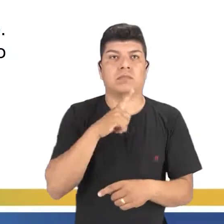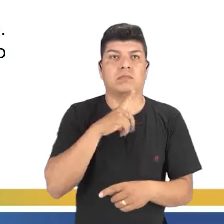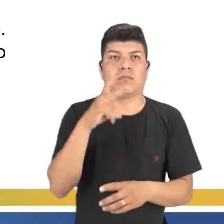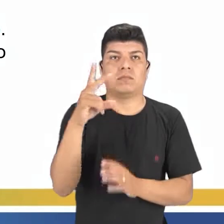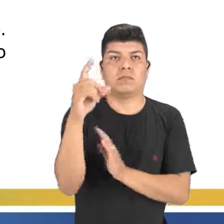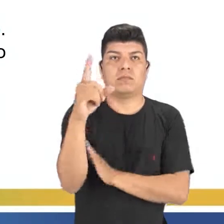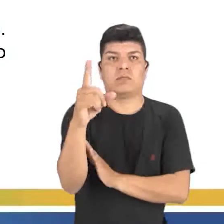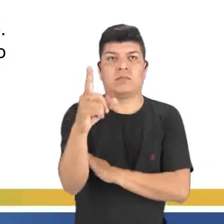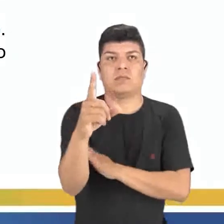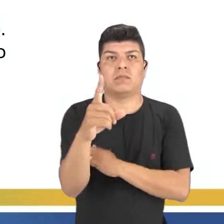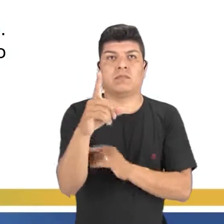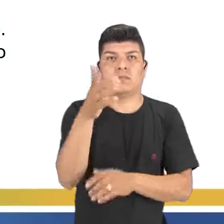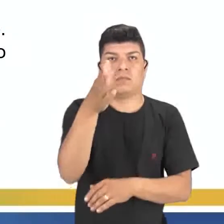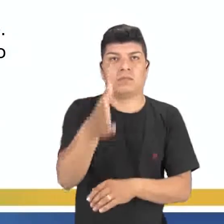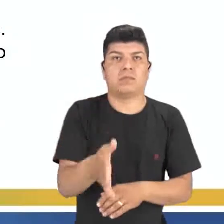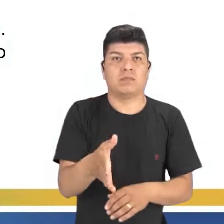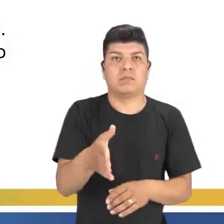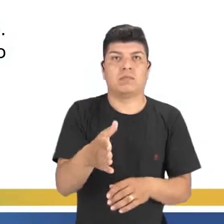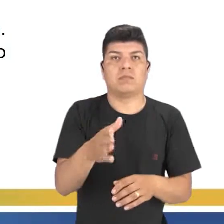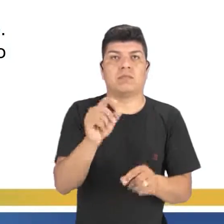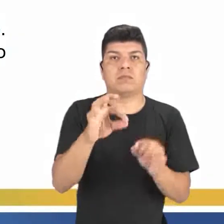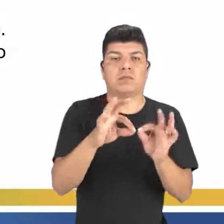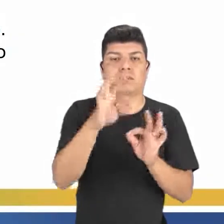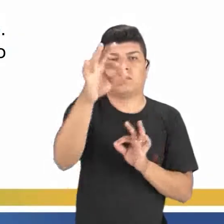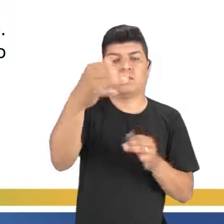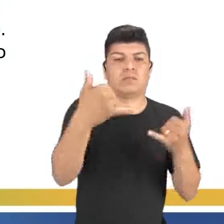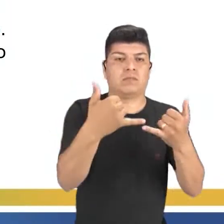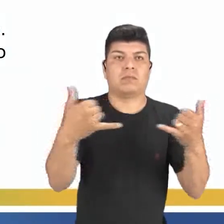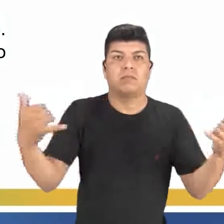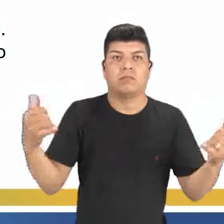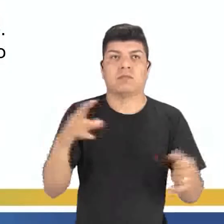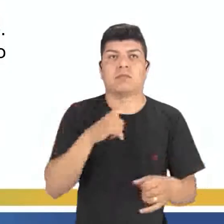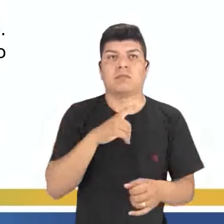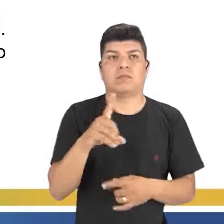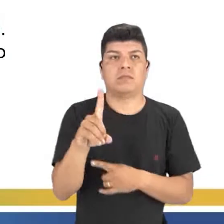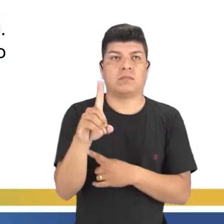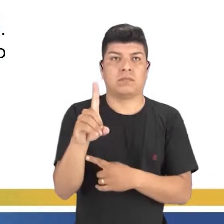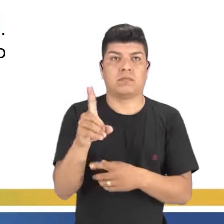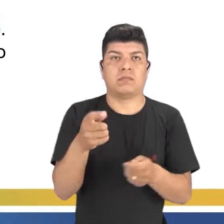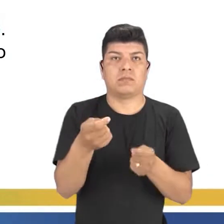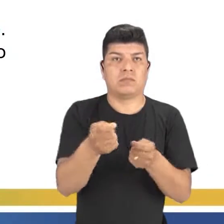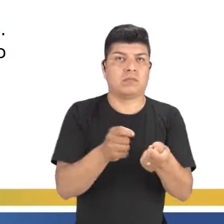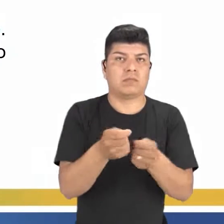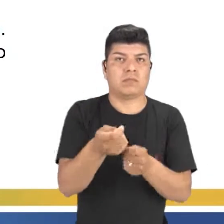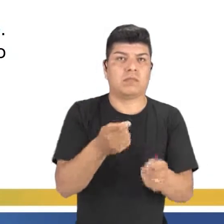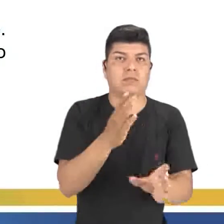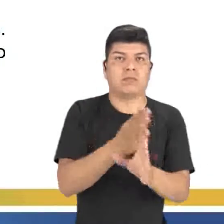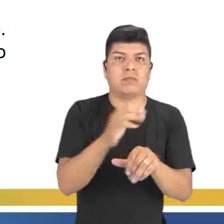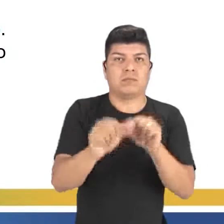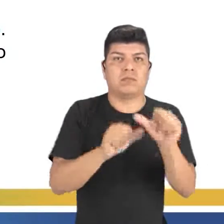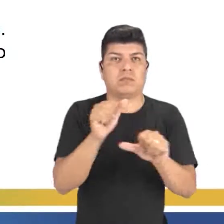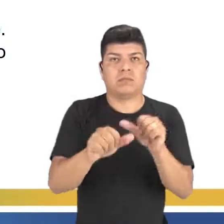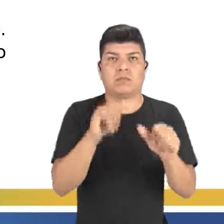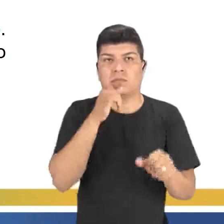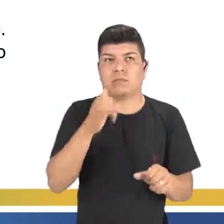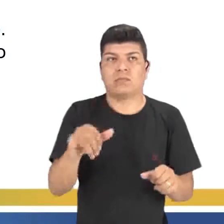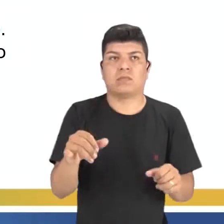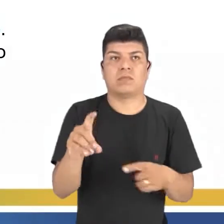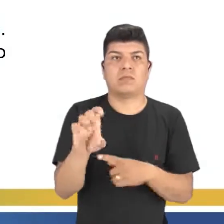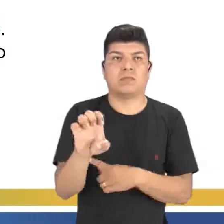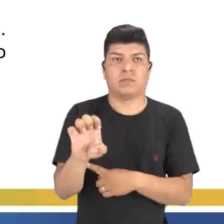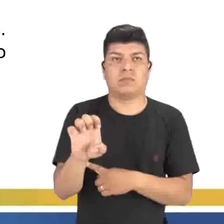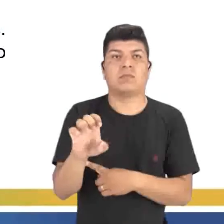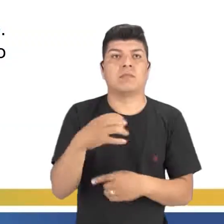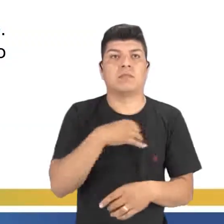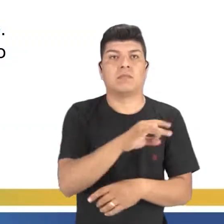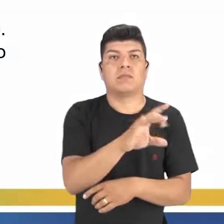intensidade diretamente proporcional à distância do fio? Letra D: é induzido pela variação da corrente? E E: é